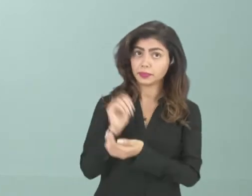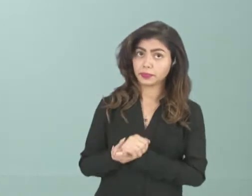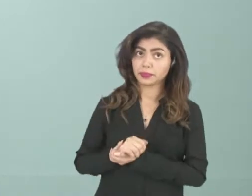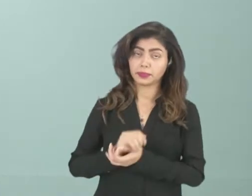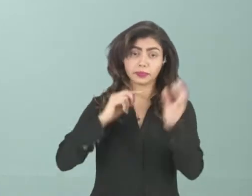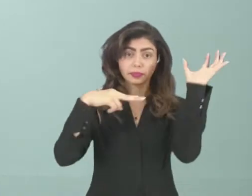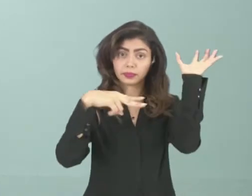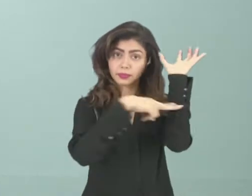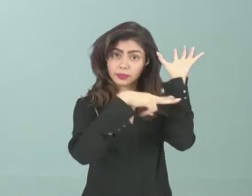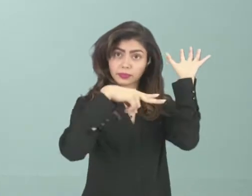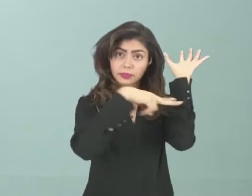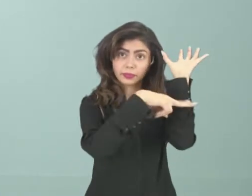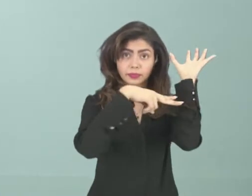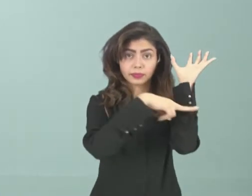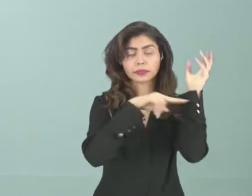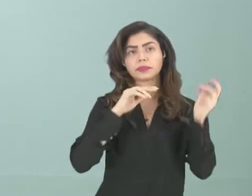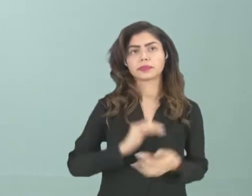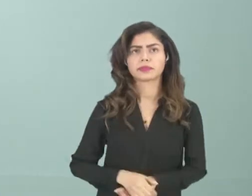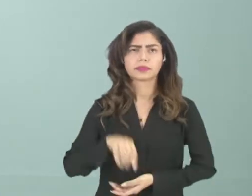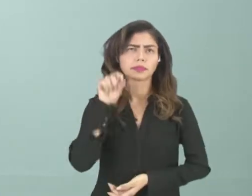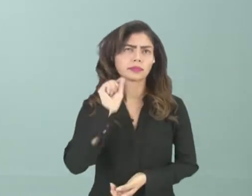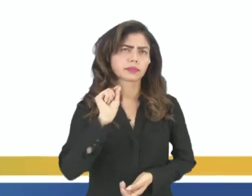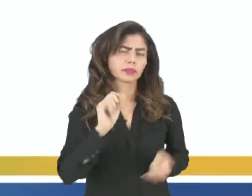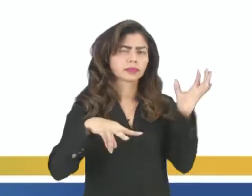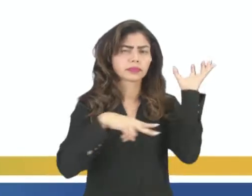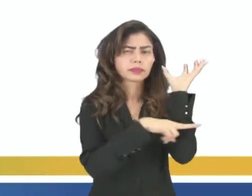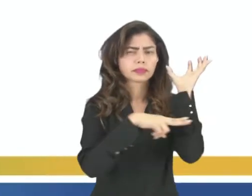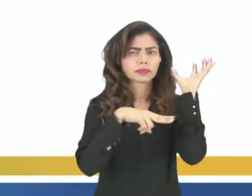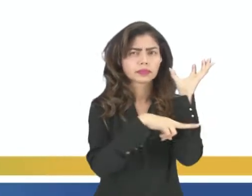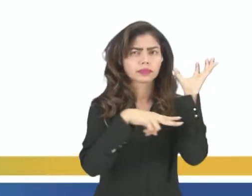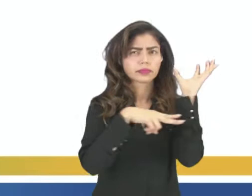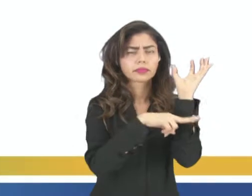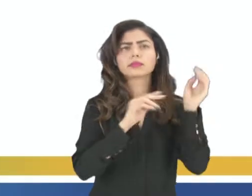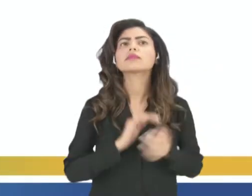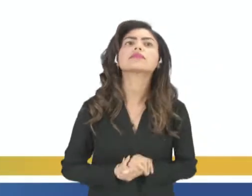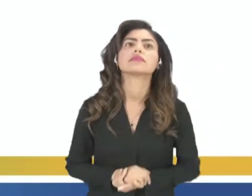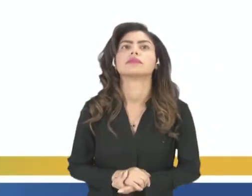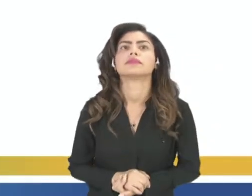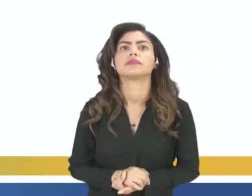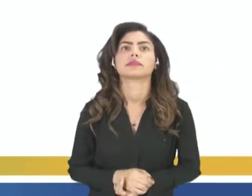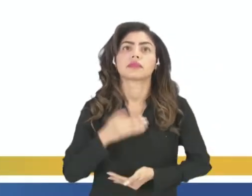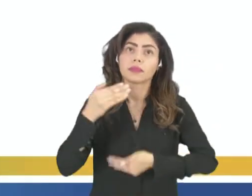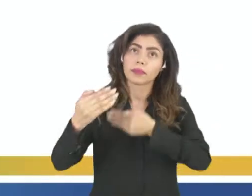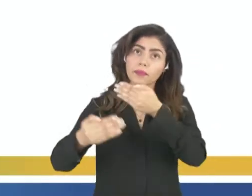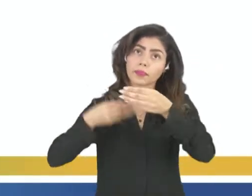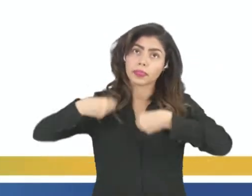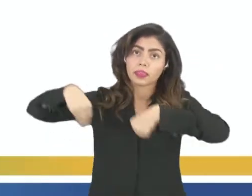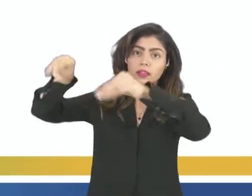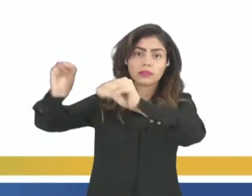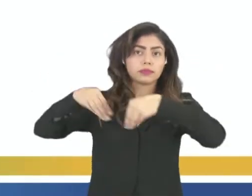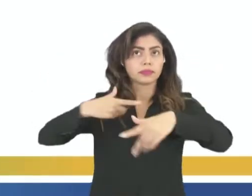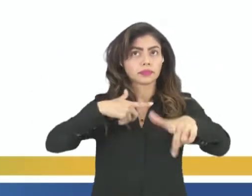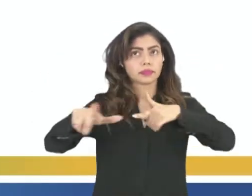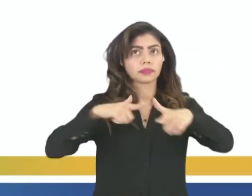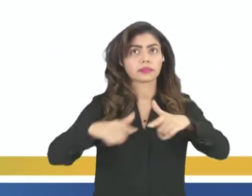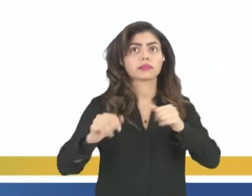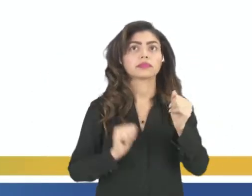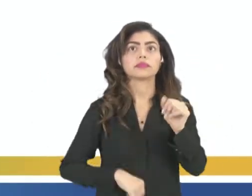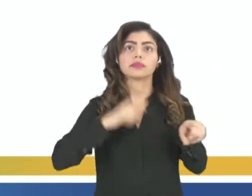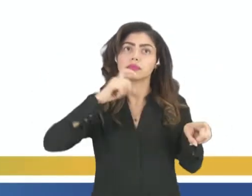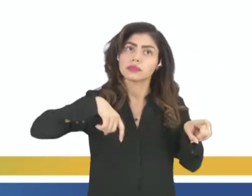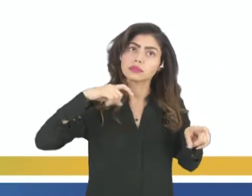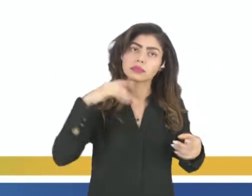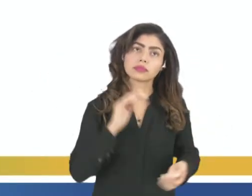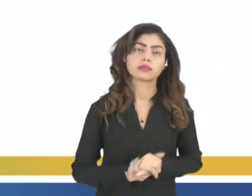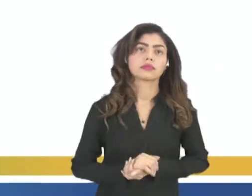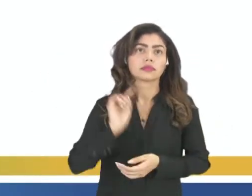rural. O que seria o êxodo rural? O êxodo rural é o deslocamento ou migração de trabalhadores